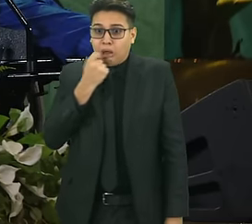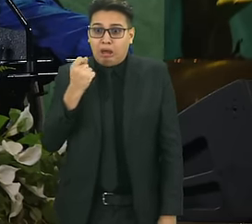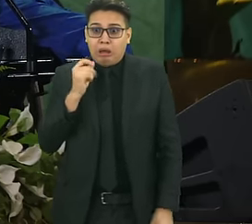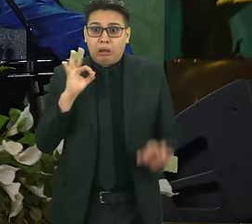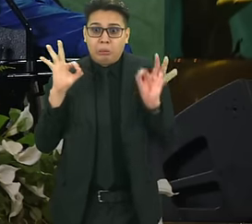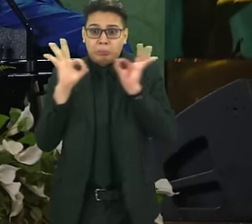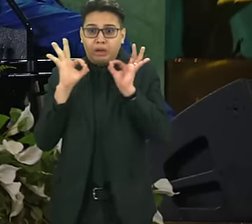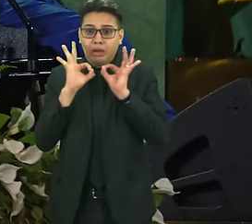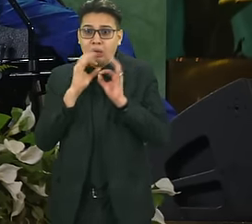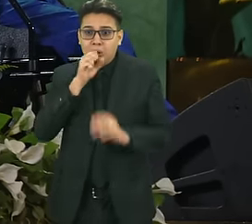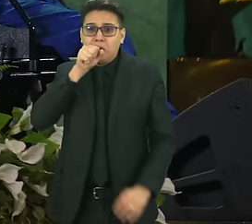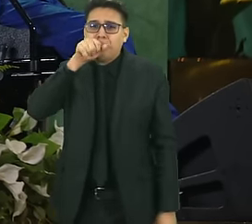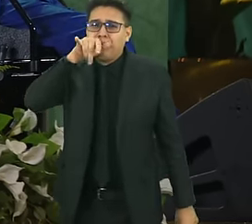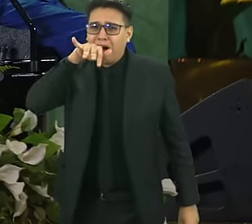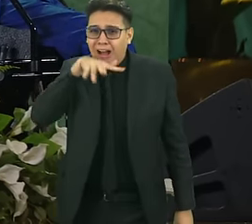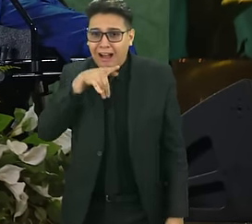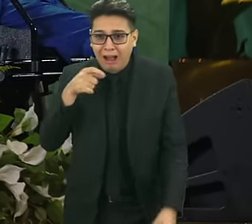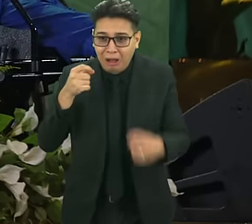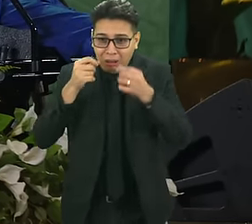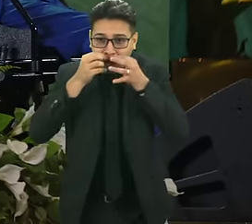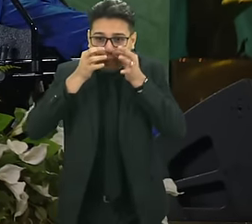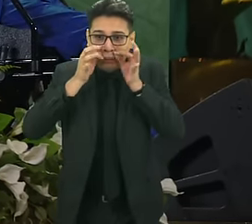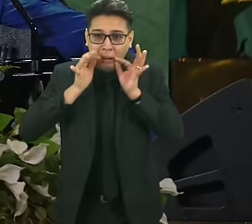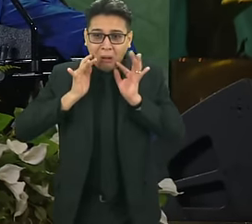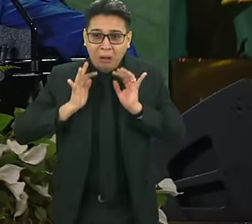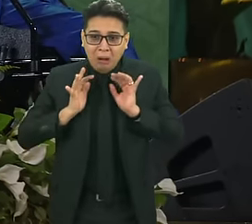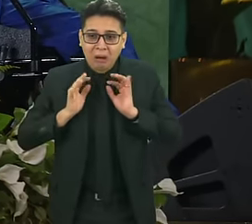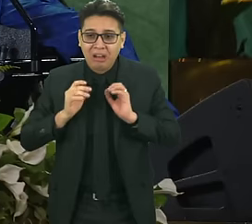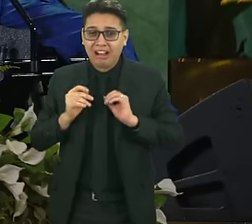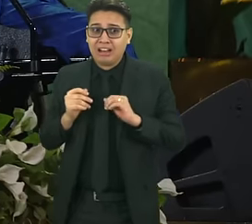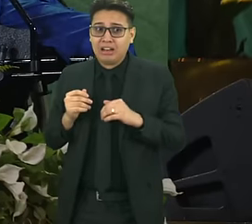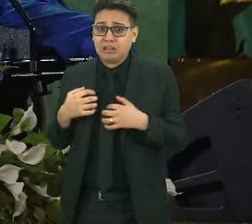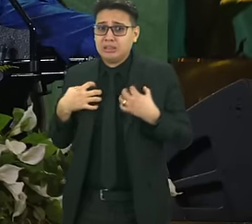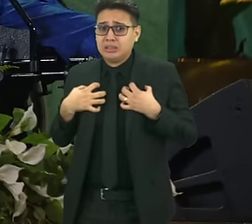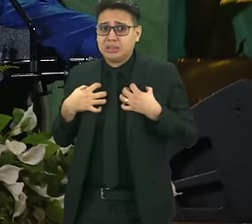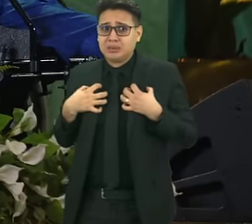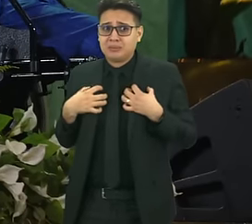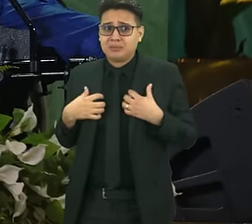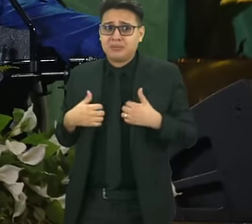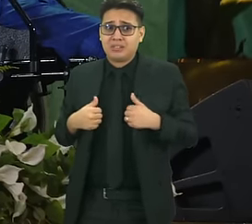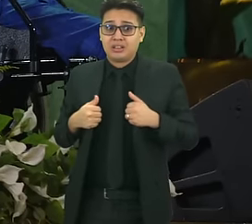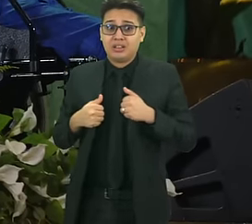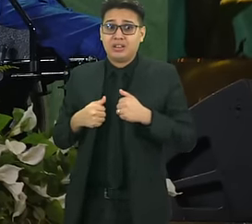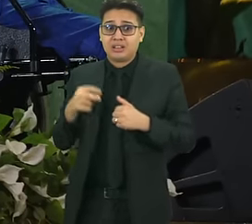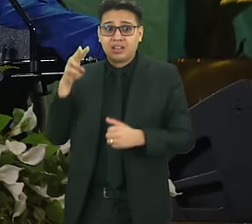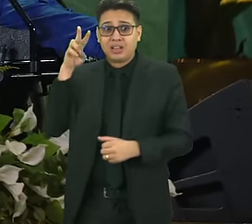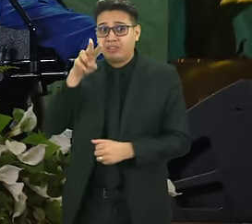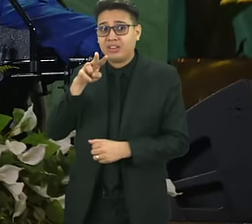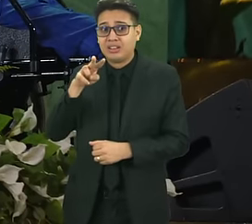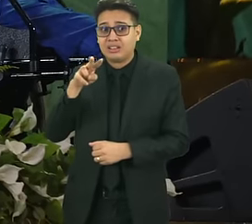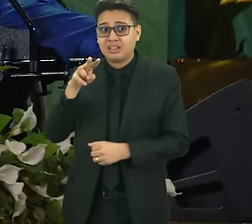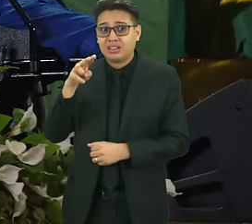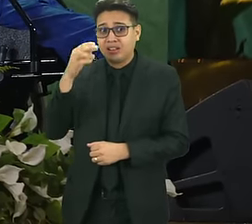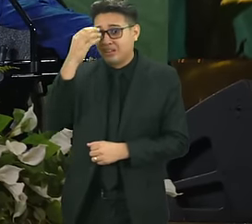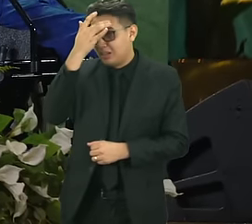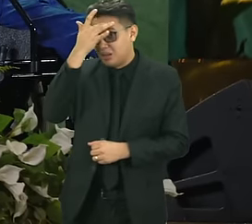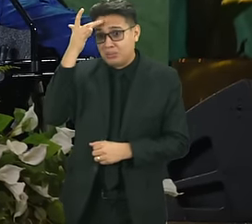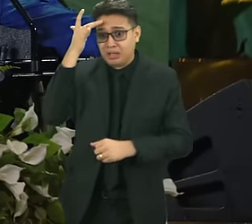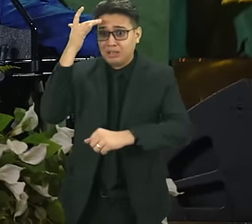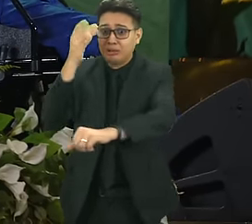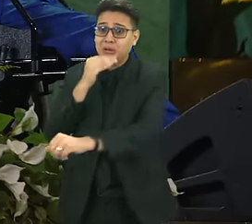sangue, saindo sangue pelas narinas. E a sensação que eu tive é que eu estava contemplando a face da